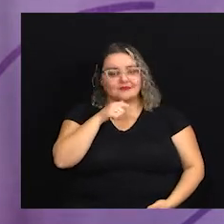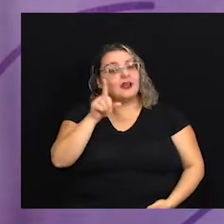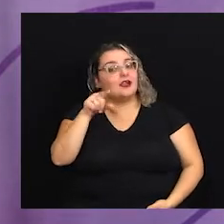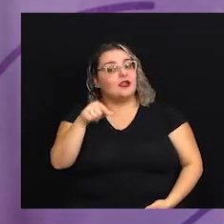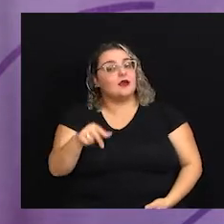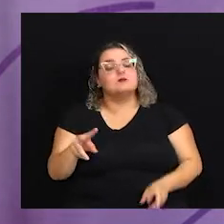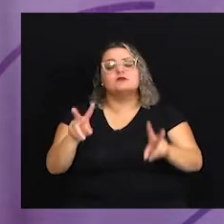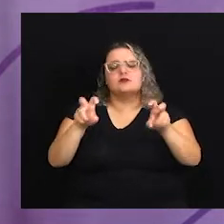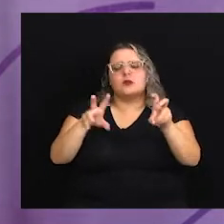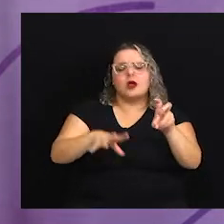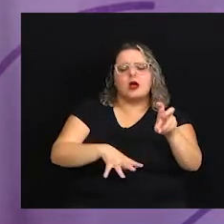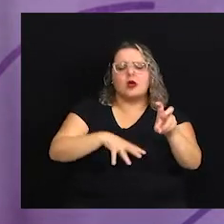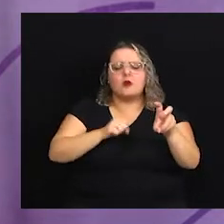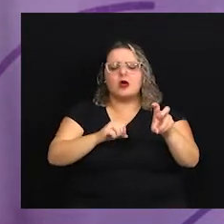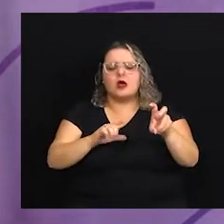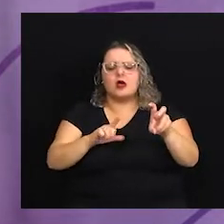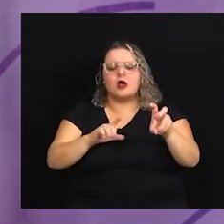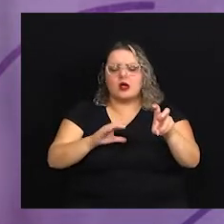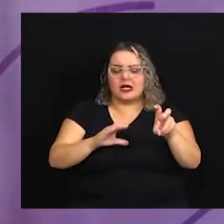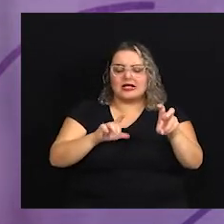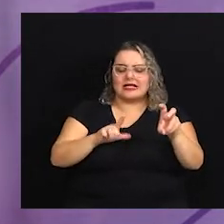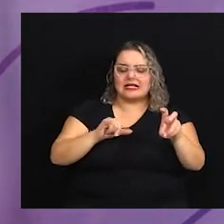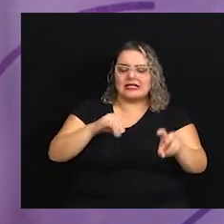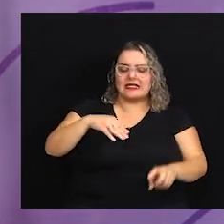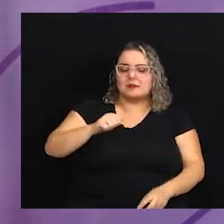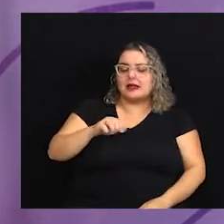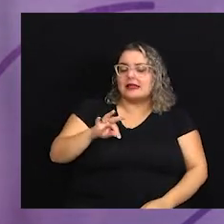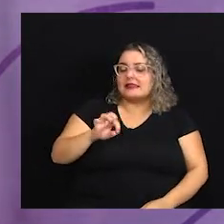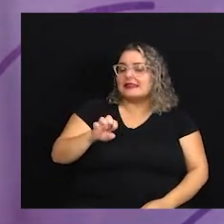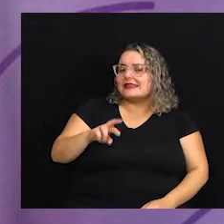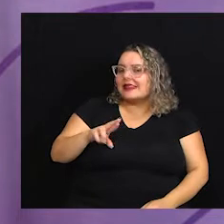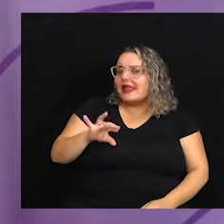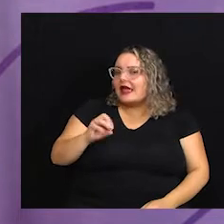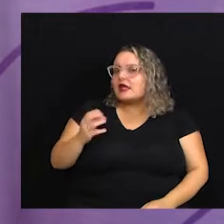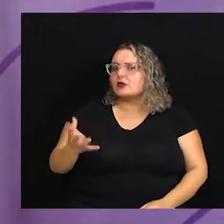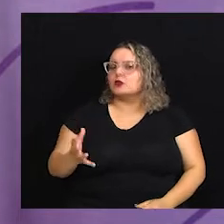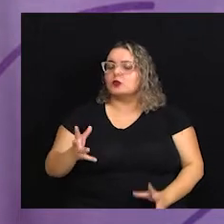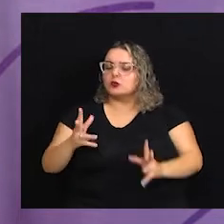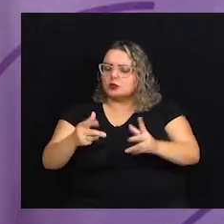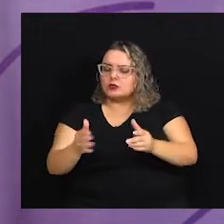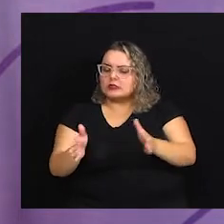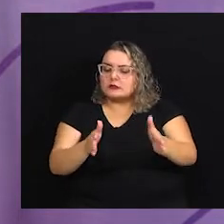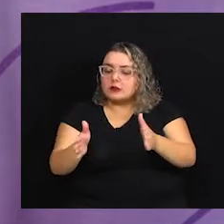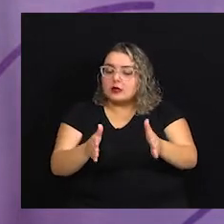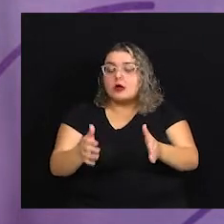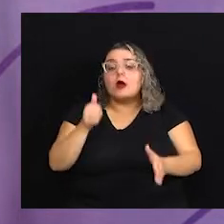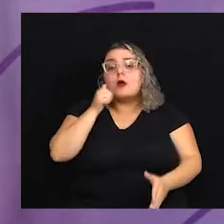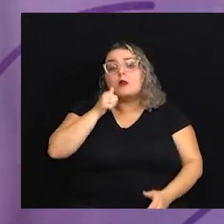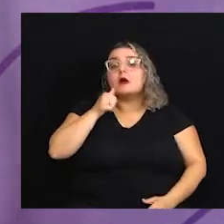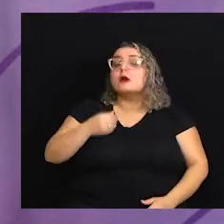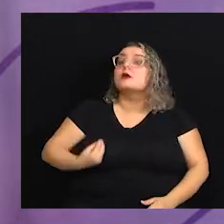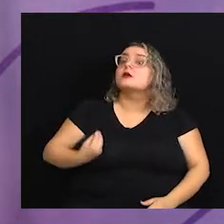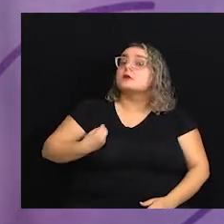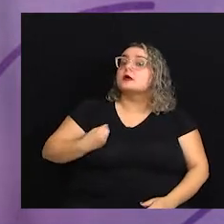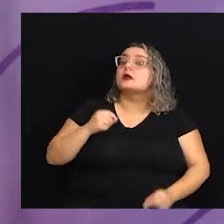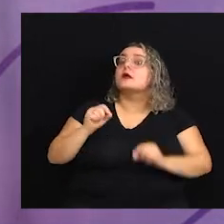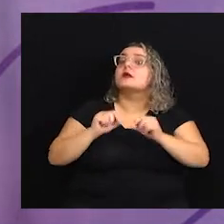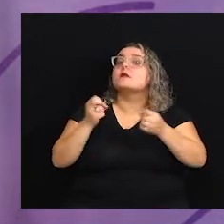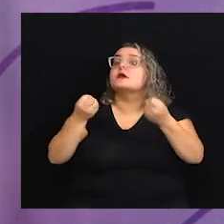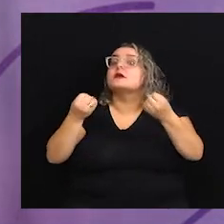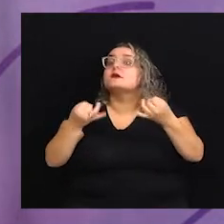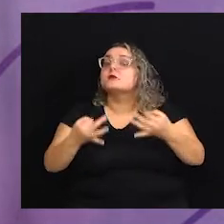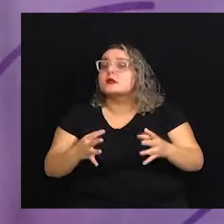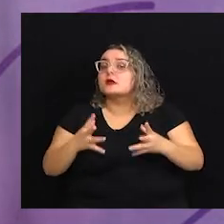gente está falando um pouquinho sobre menopausa, sobre climatério, né? Todo esse período que a mulher vai passar. Quem está